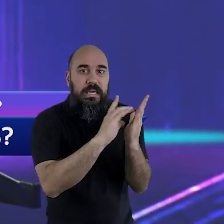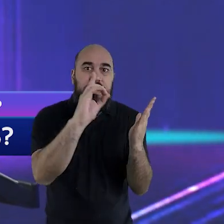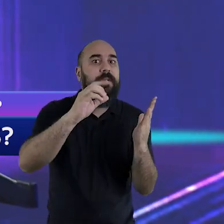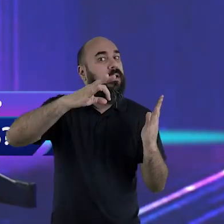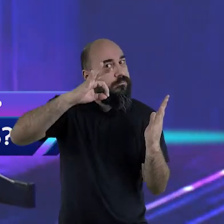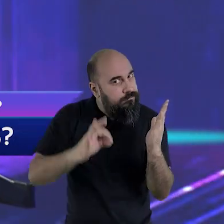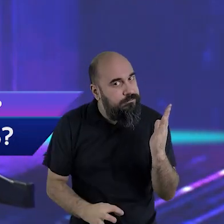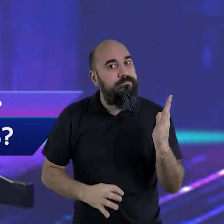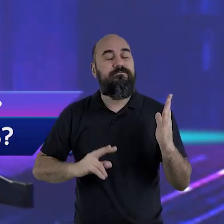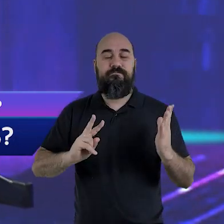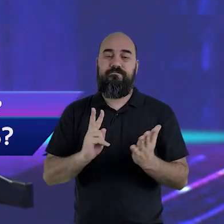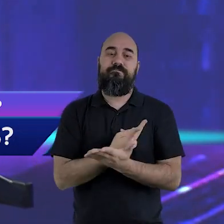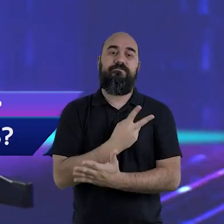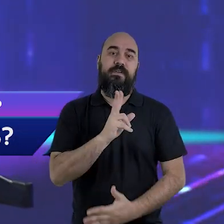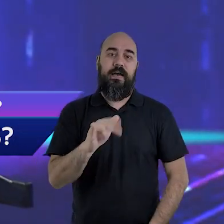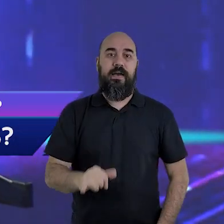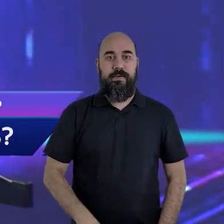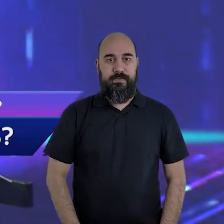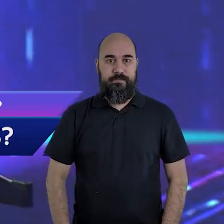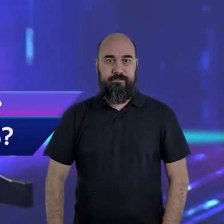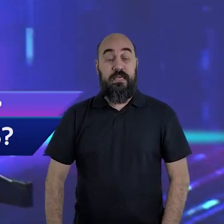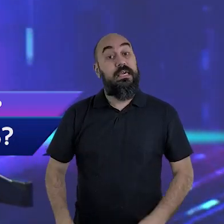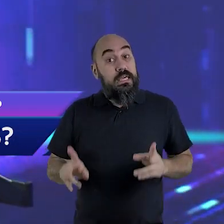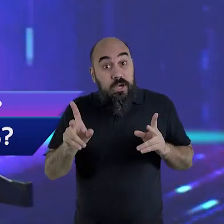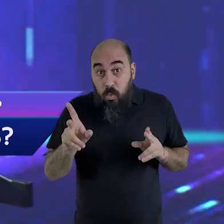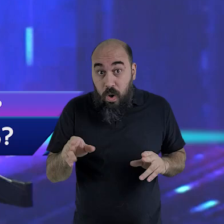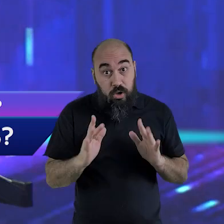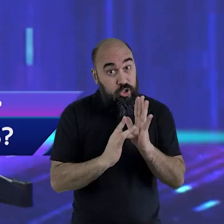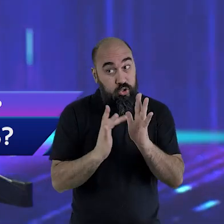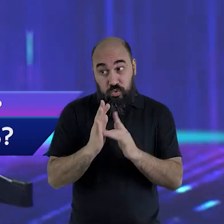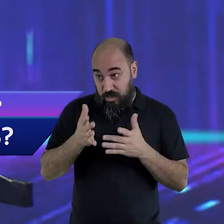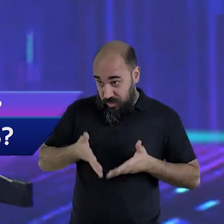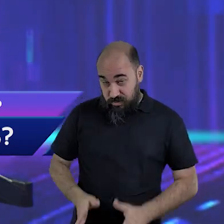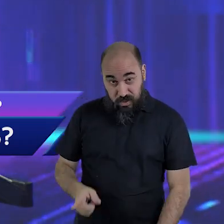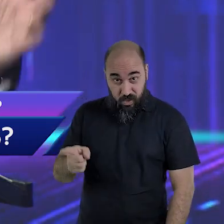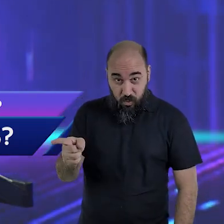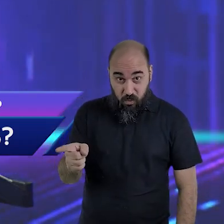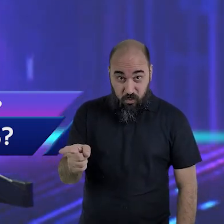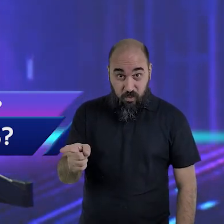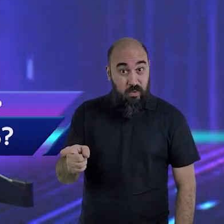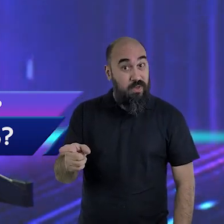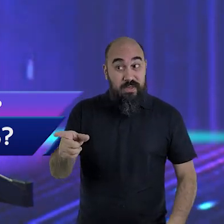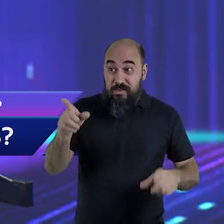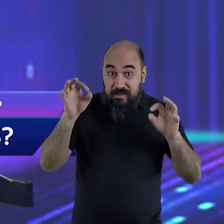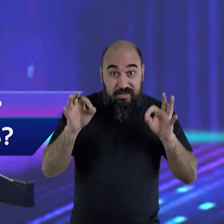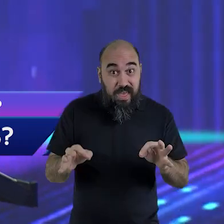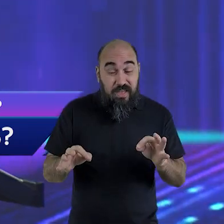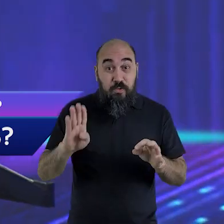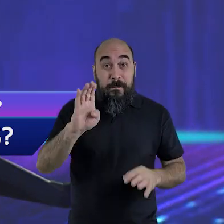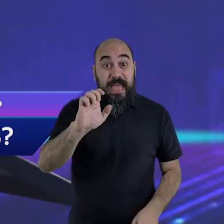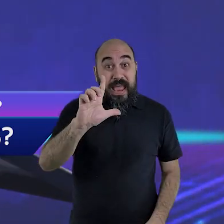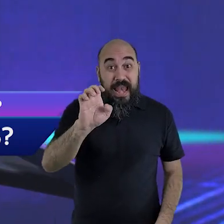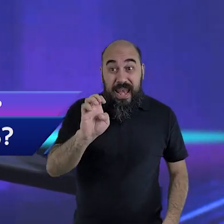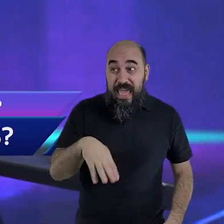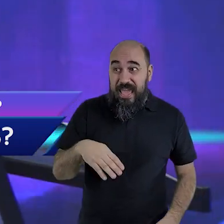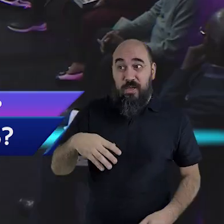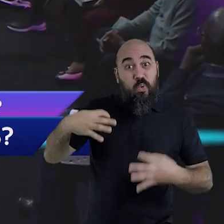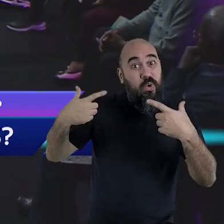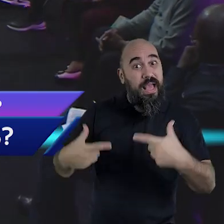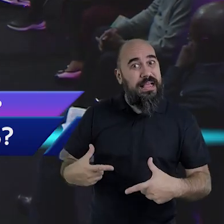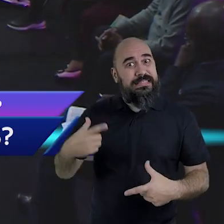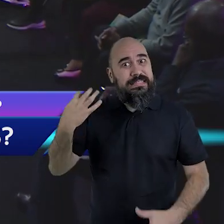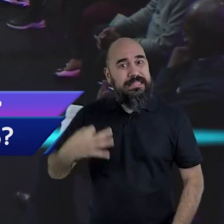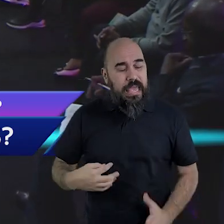tenha dúvidas disso. O nascimento de Jesus também aconteceu de uma maneira sobrenatural. Se nós formos a Isaías no